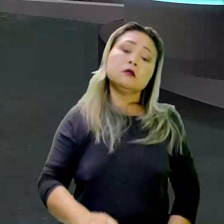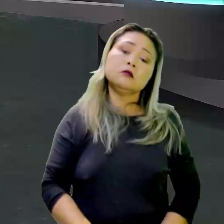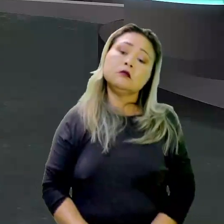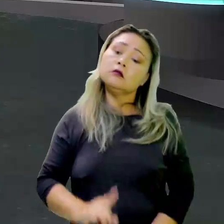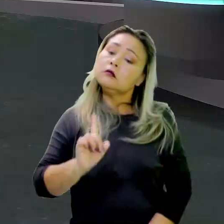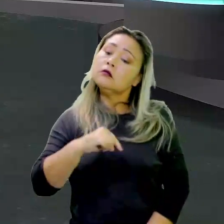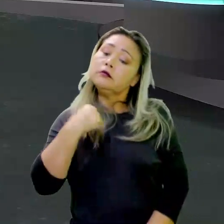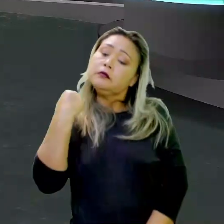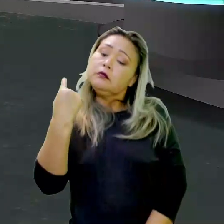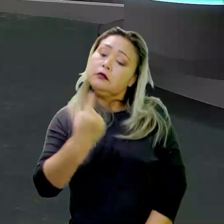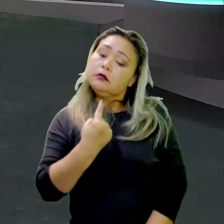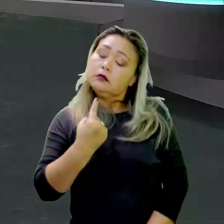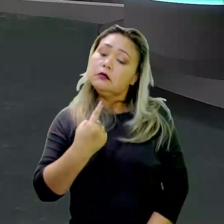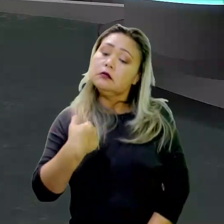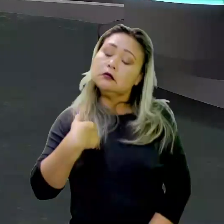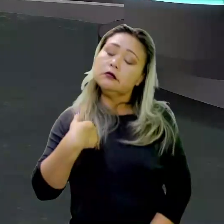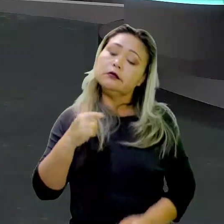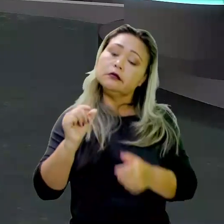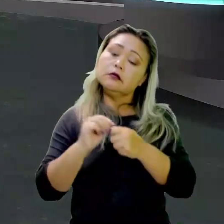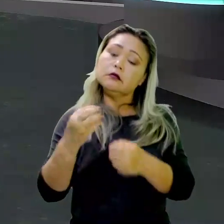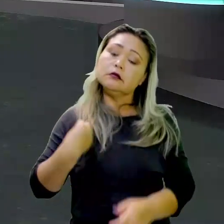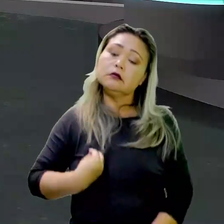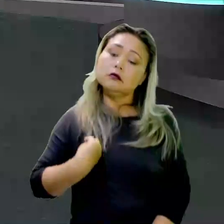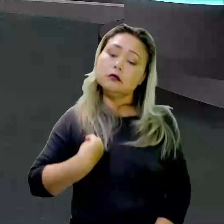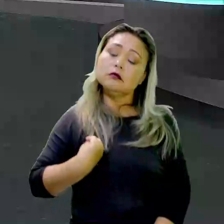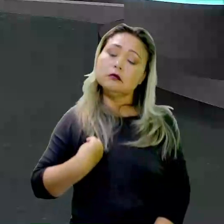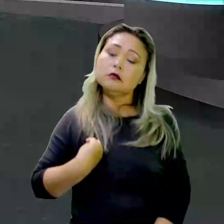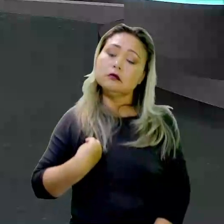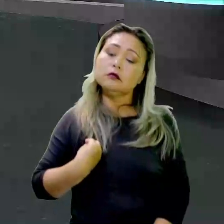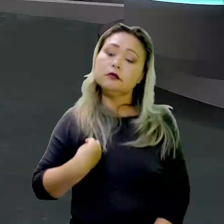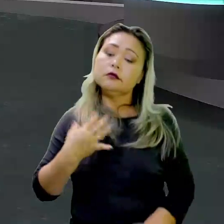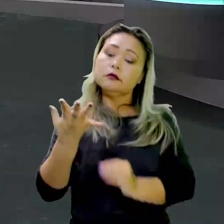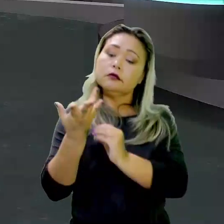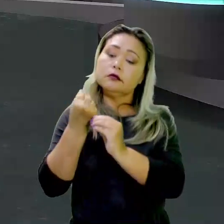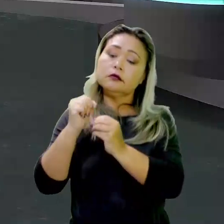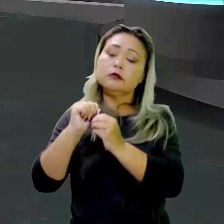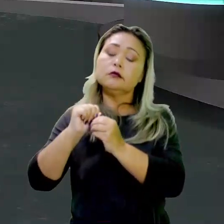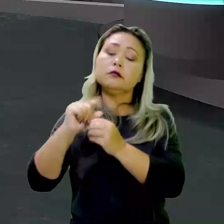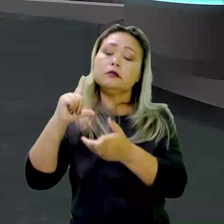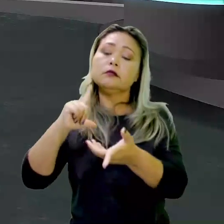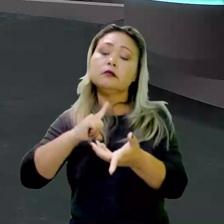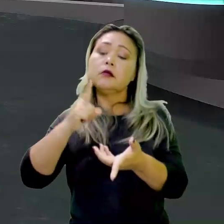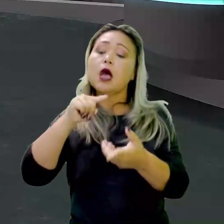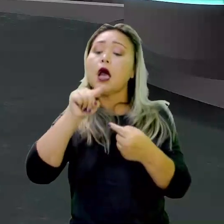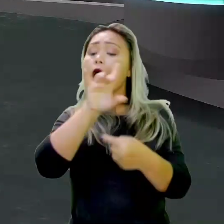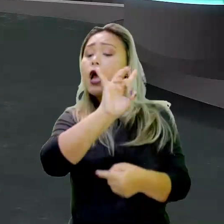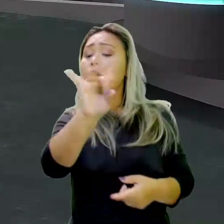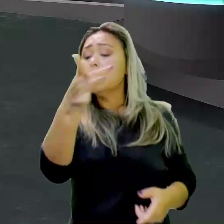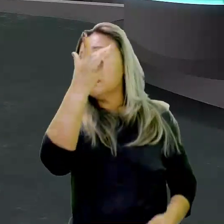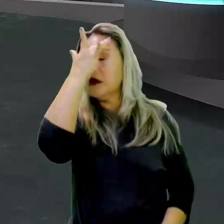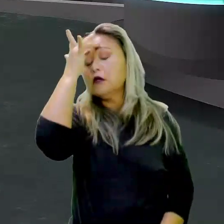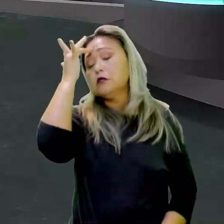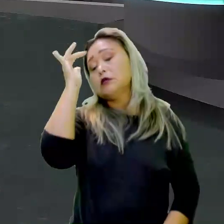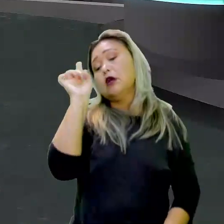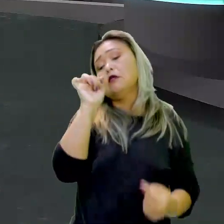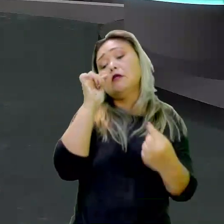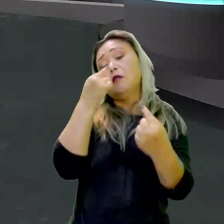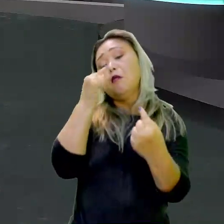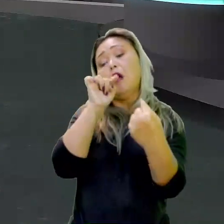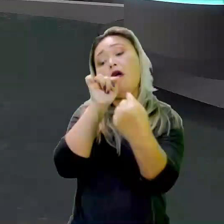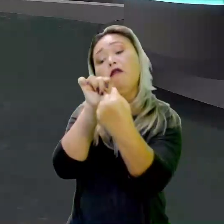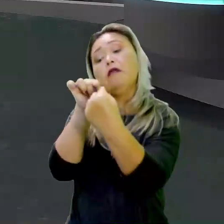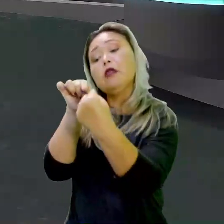porque nós vivemos cercados pela arte, então cada pessoa vai ter a sua ideia, a sua afinidade com um certo tipo de